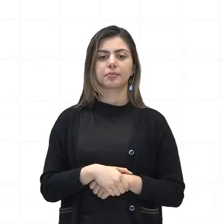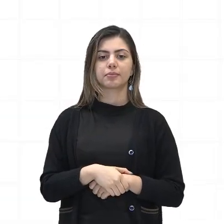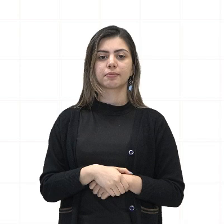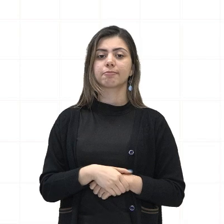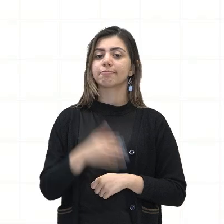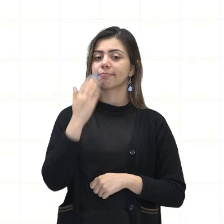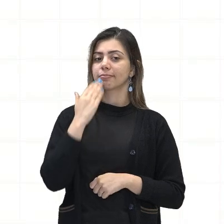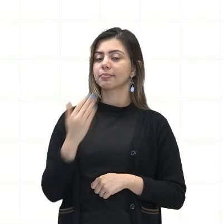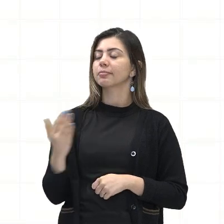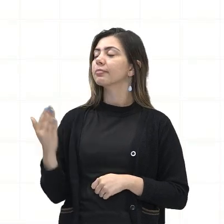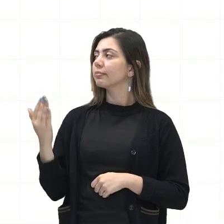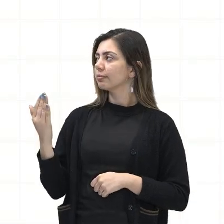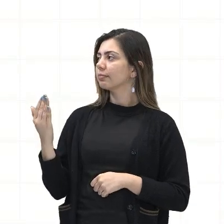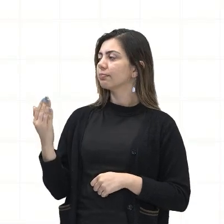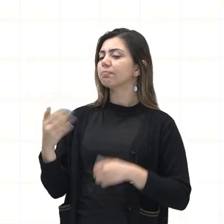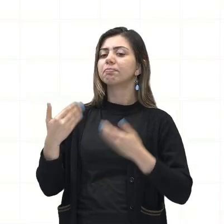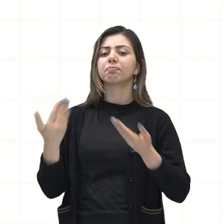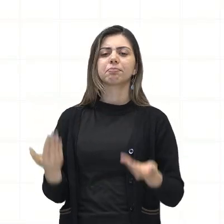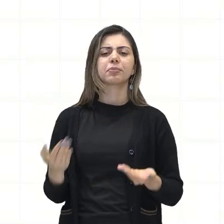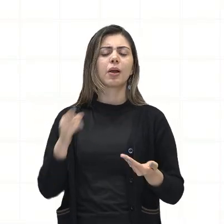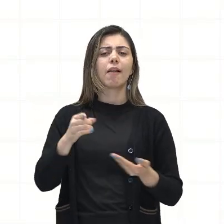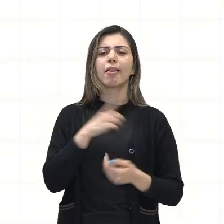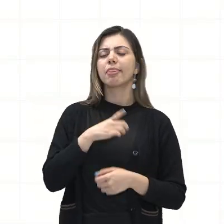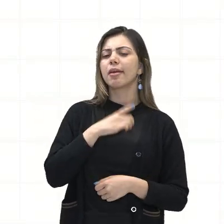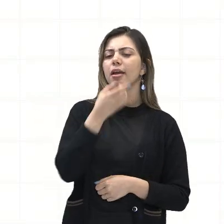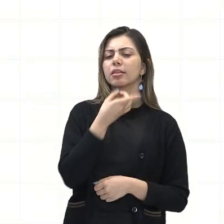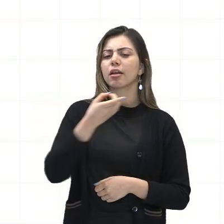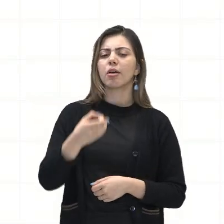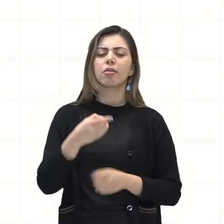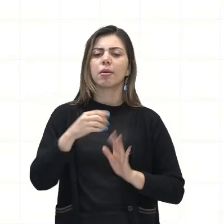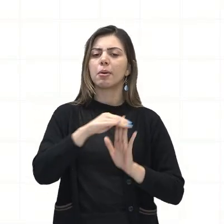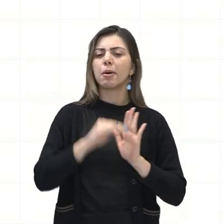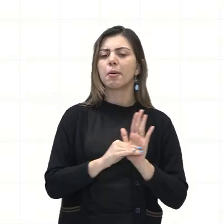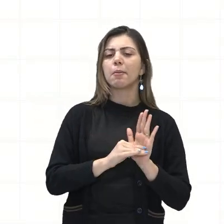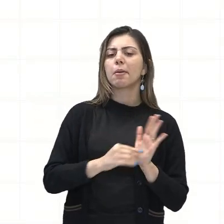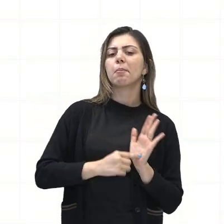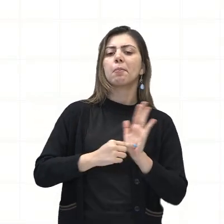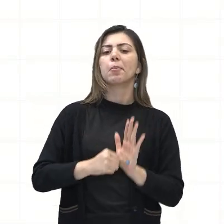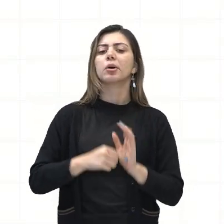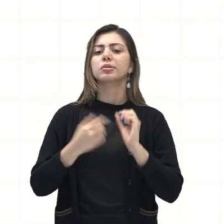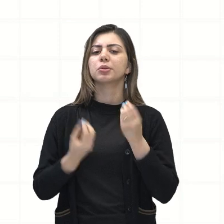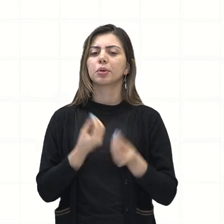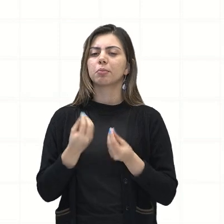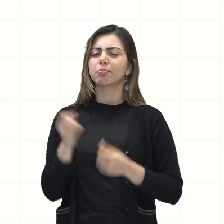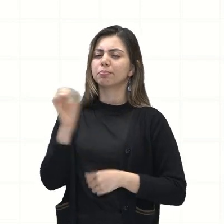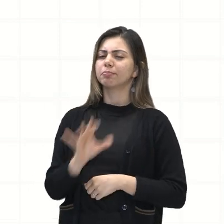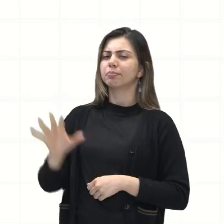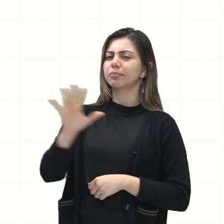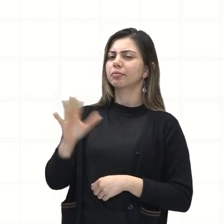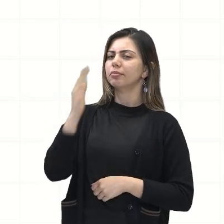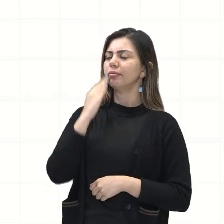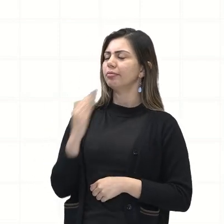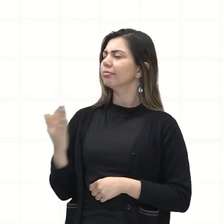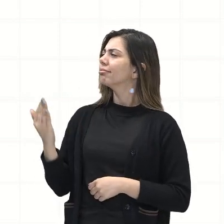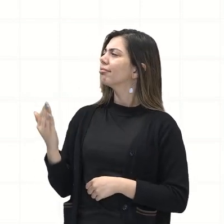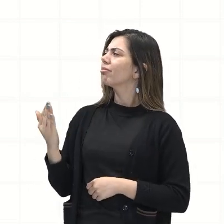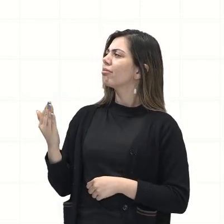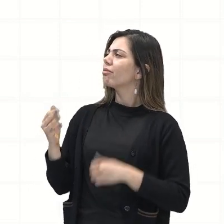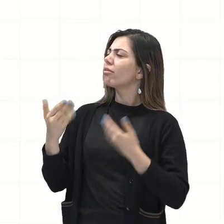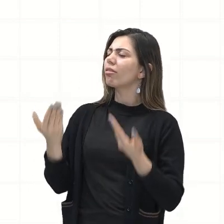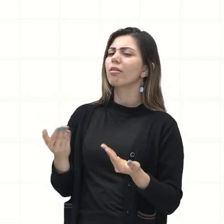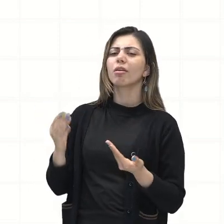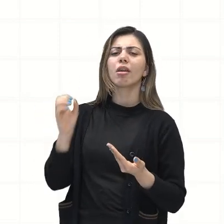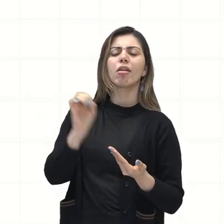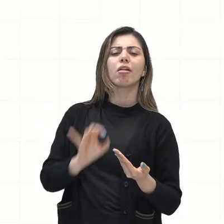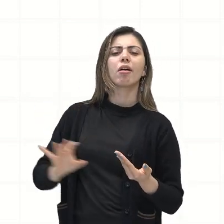A abordagem dessa teoria, ela mostra que, né, olha só essa imagem. Essa imagem,